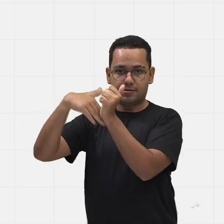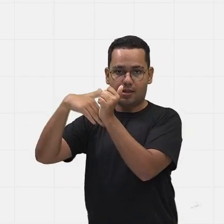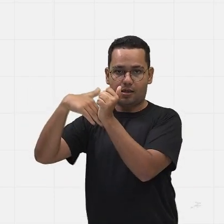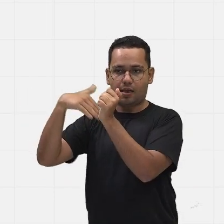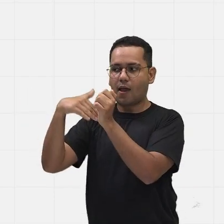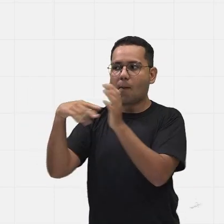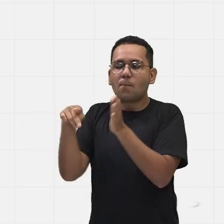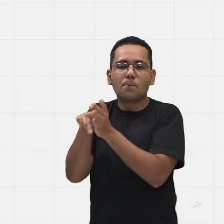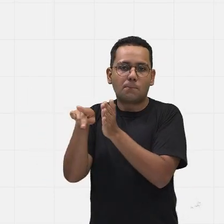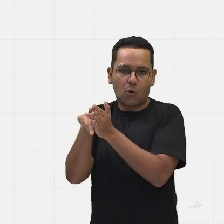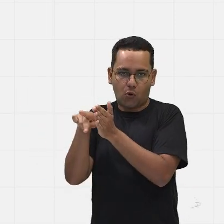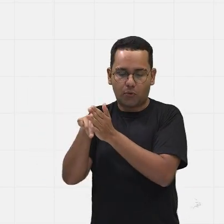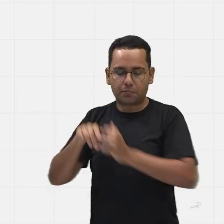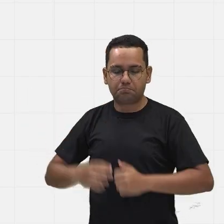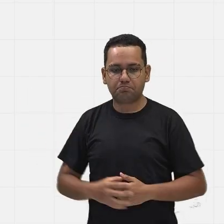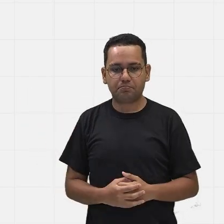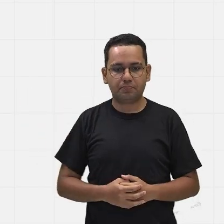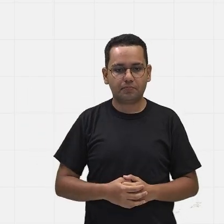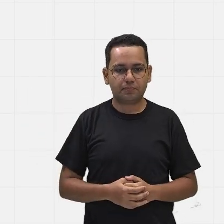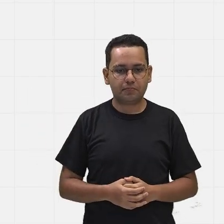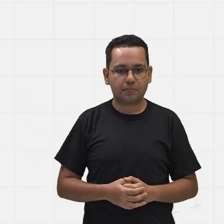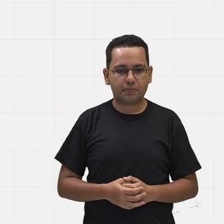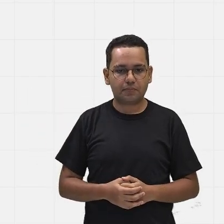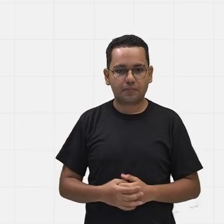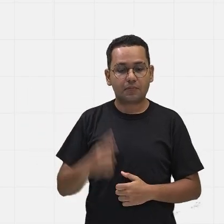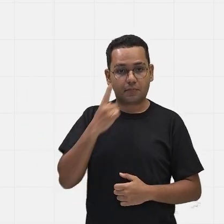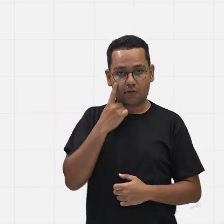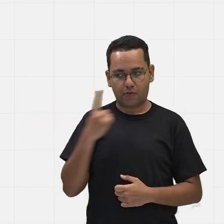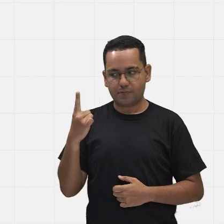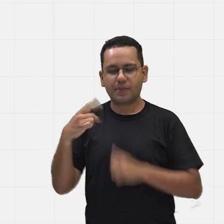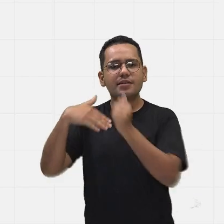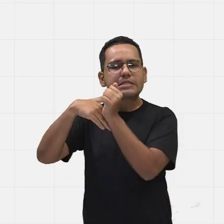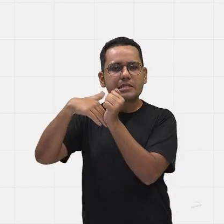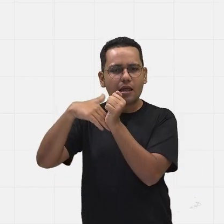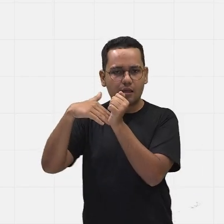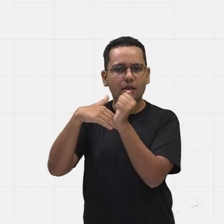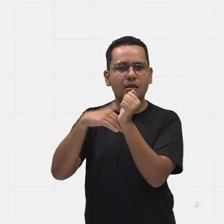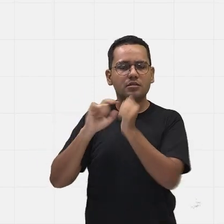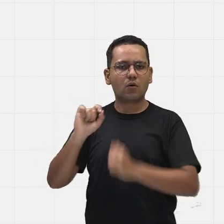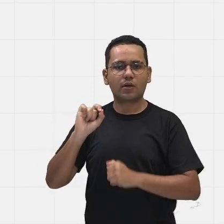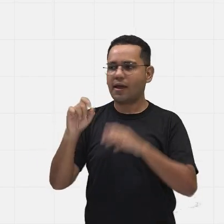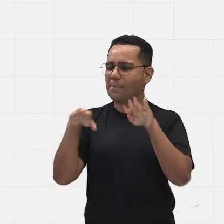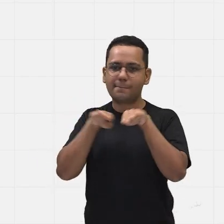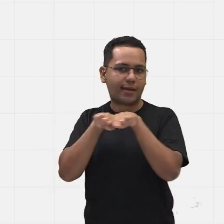sala. A senha, como vocês podem ver aí no exemplo, ela é padrão,